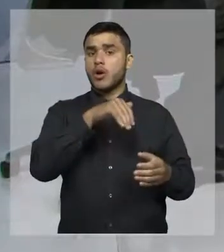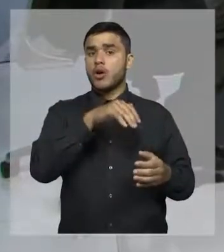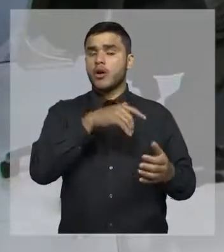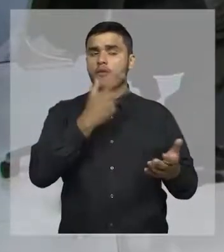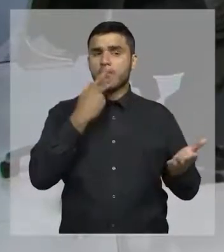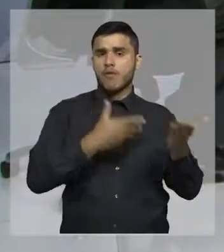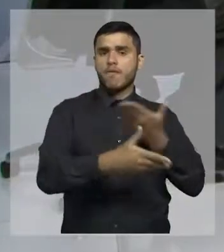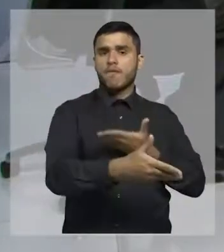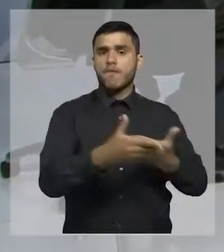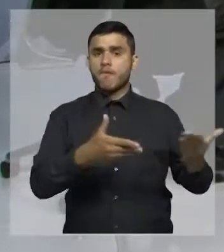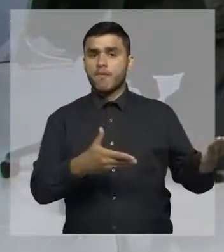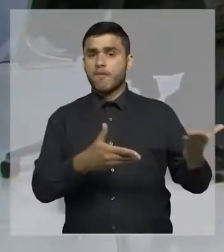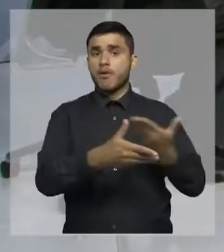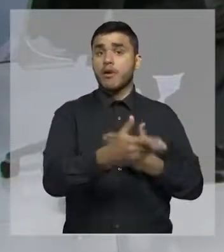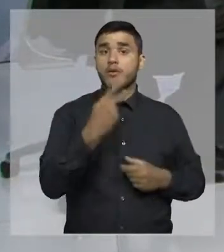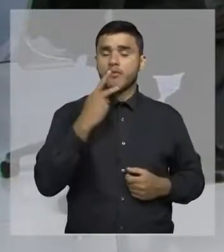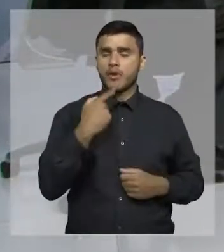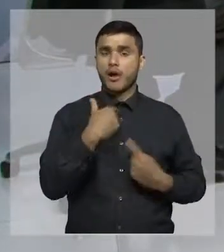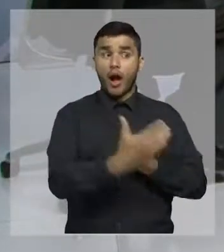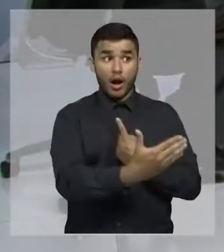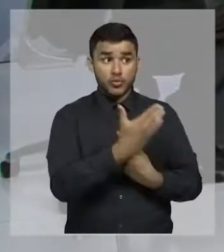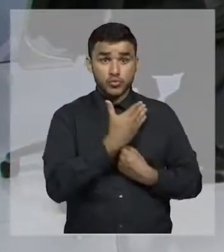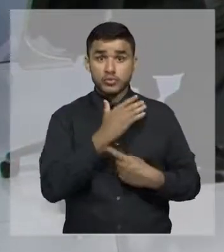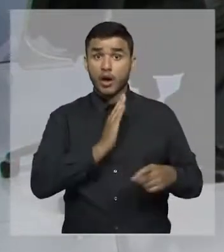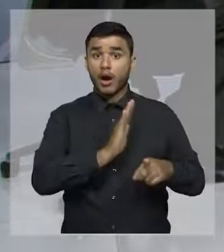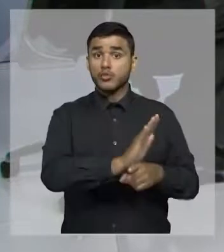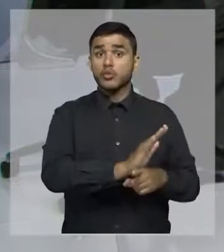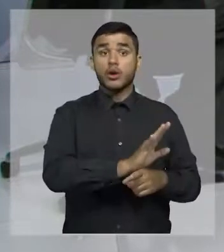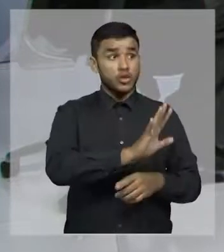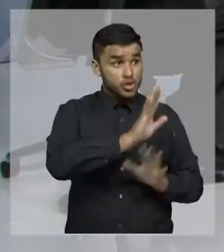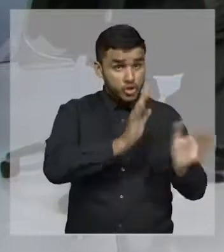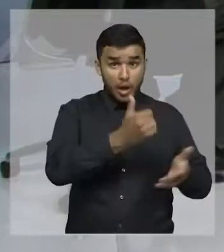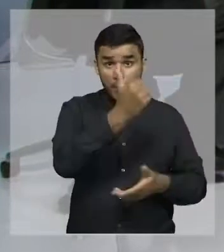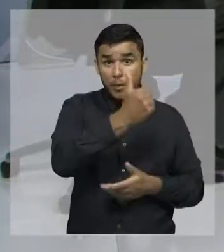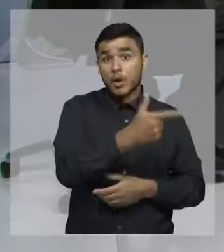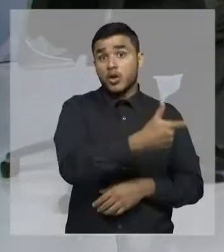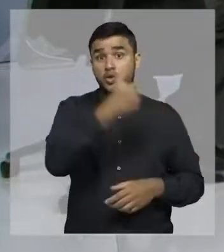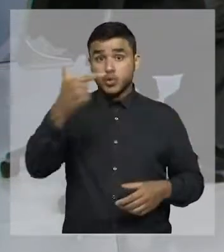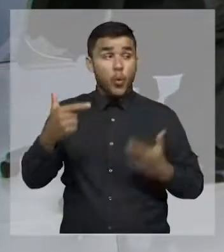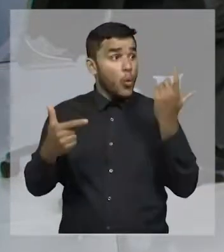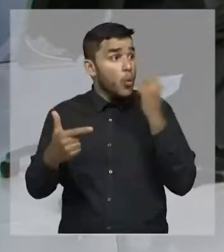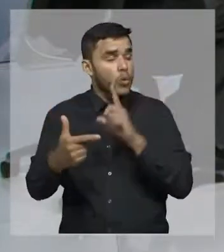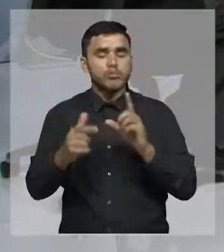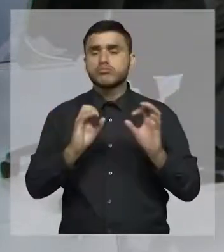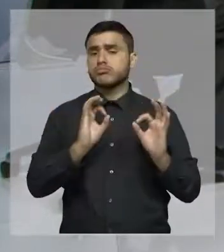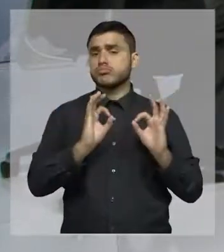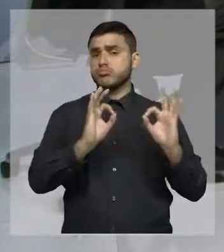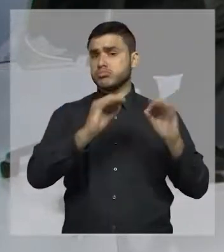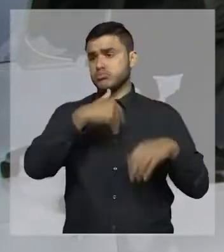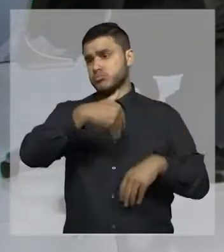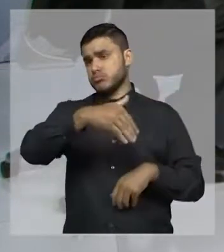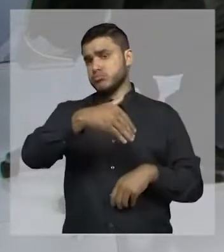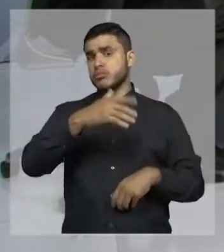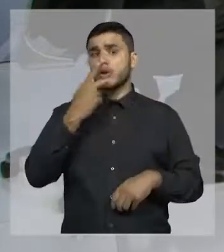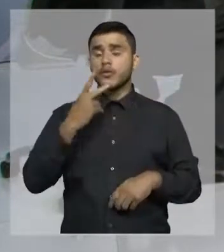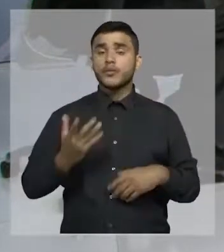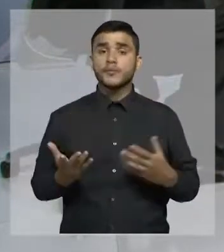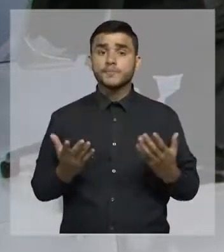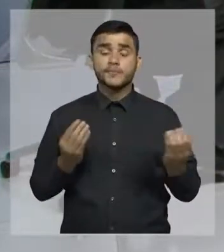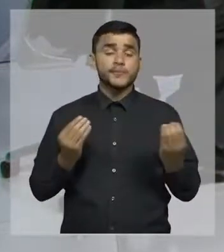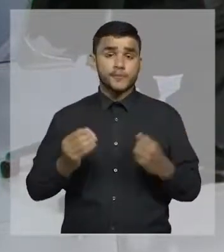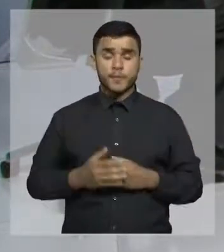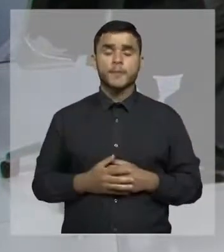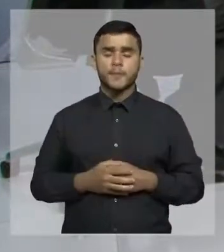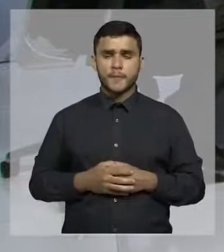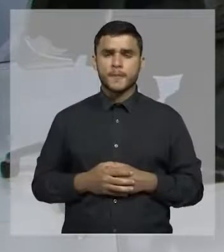cá iniciando aqui que a gente conhece. Ora, de saída, eleições desencontradas já eliminaria esse grande problema. Professor Rui,